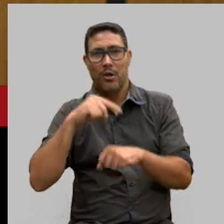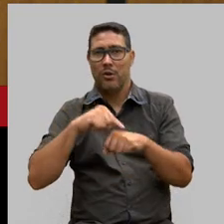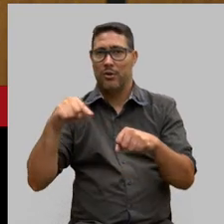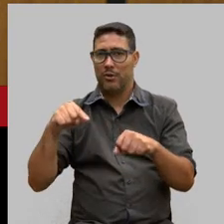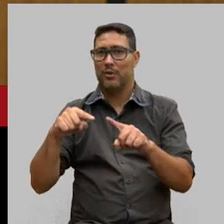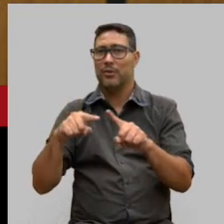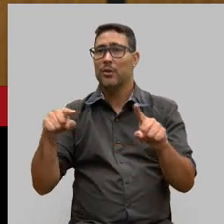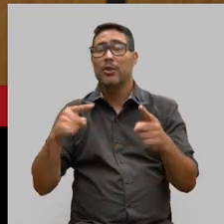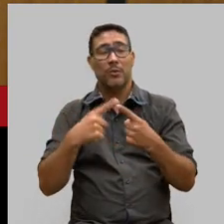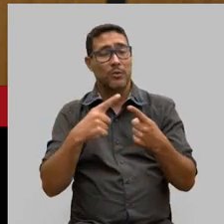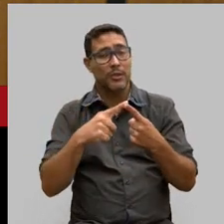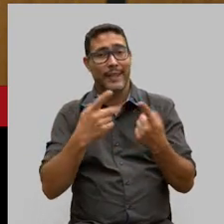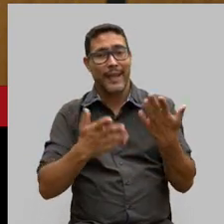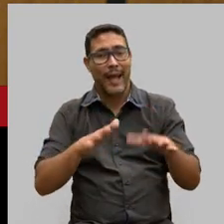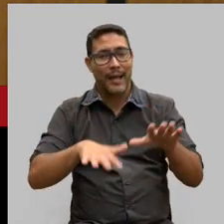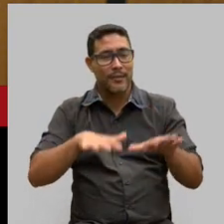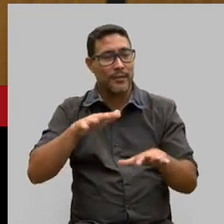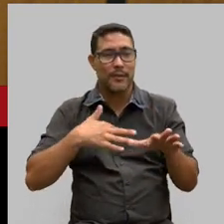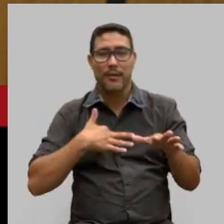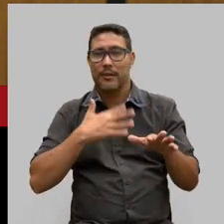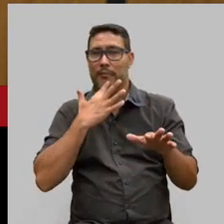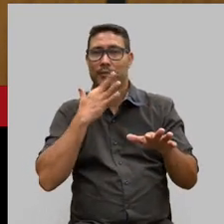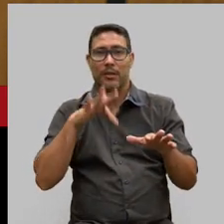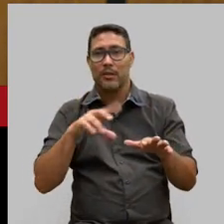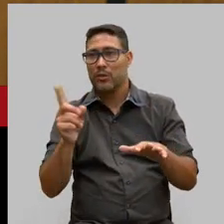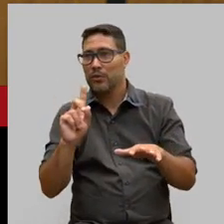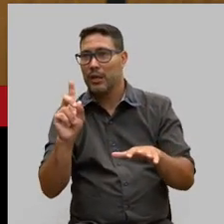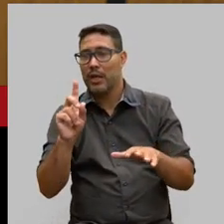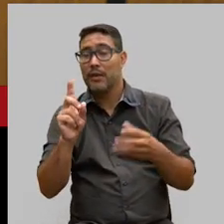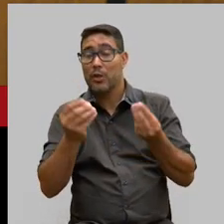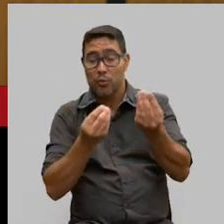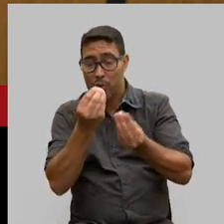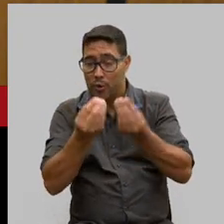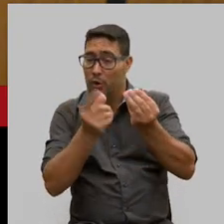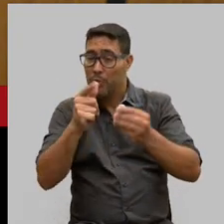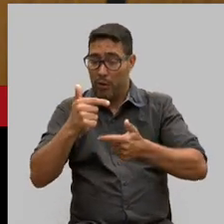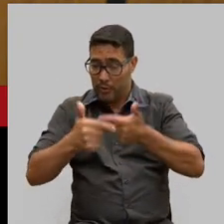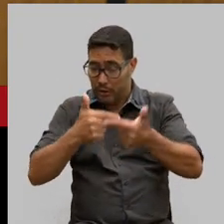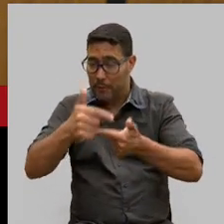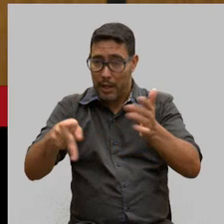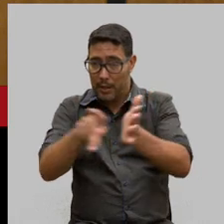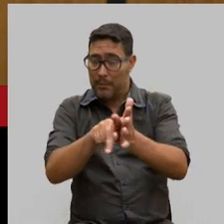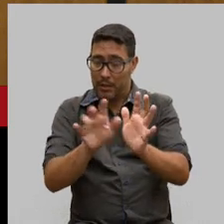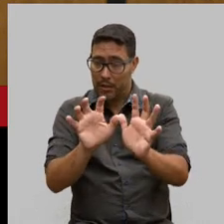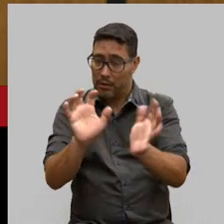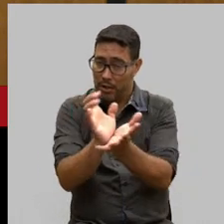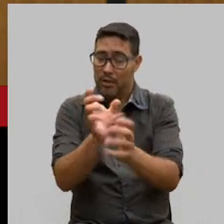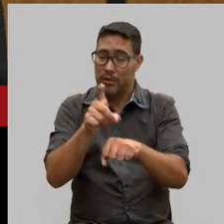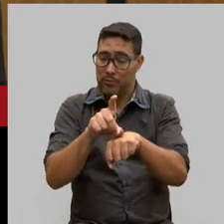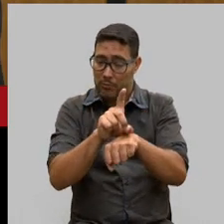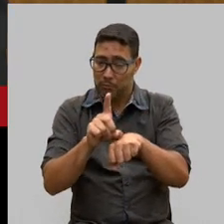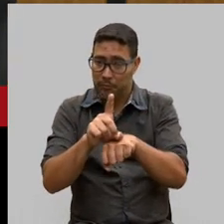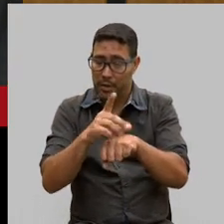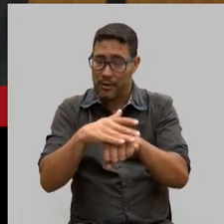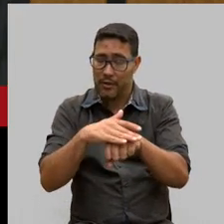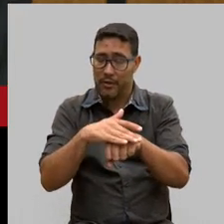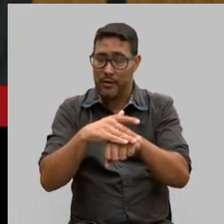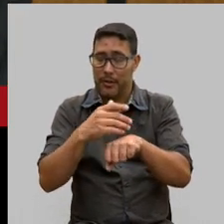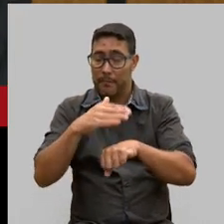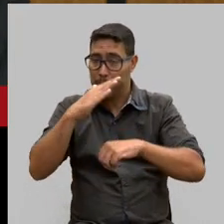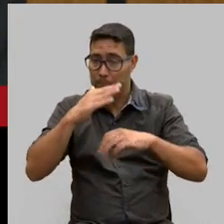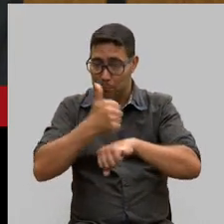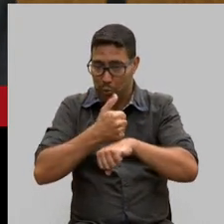desconhecimento talvez da população pelo fazer dessa profissão mas também eh pela escassez de